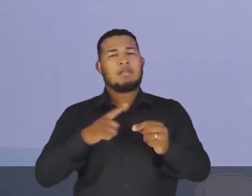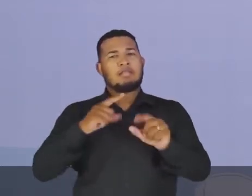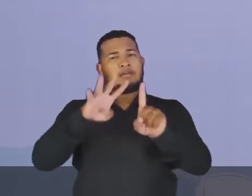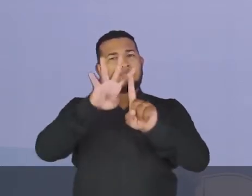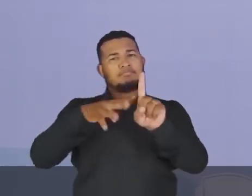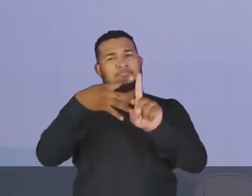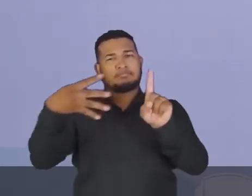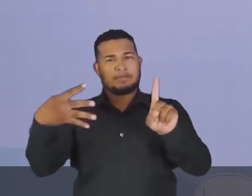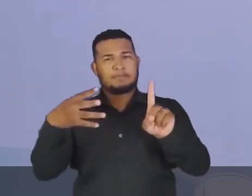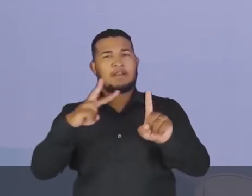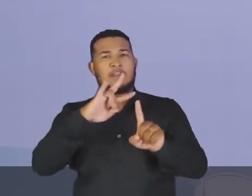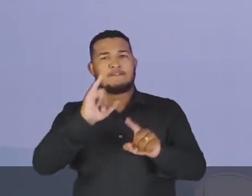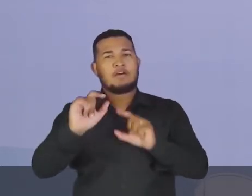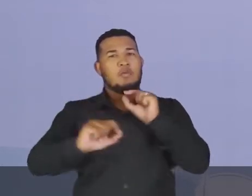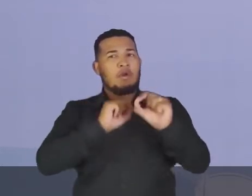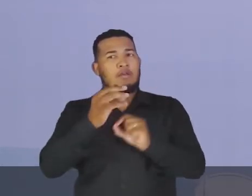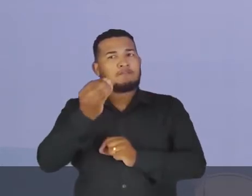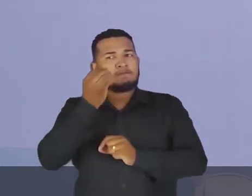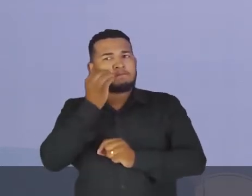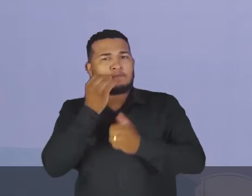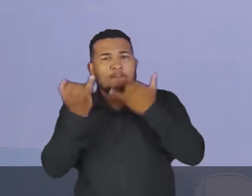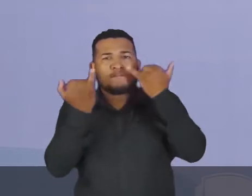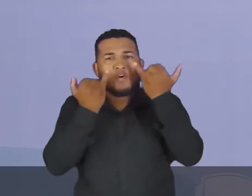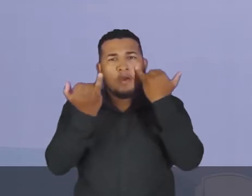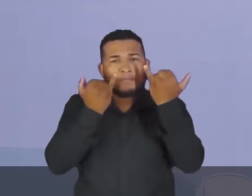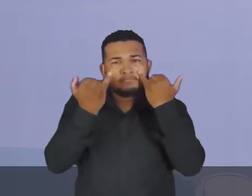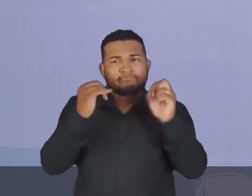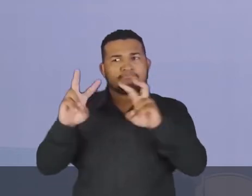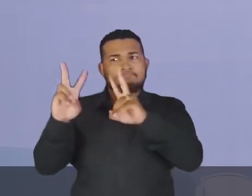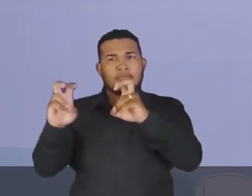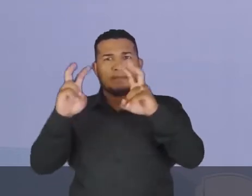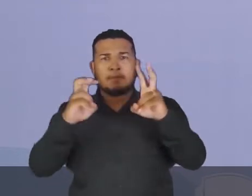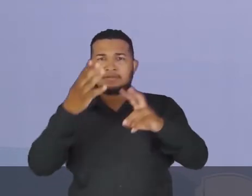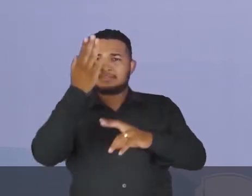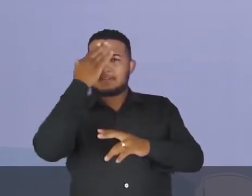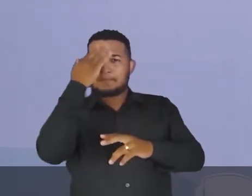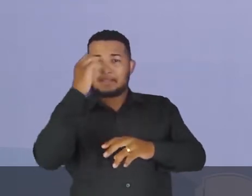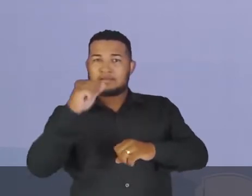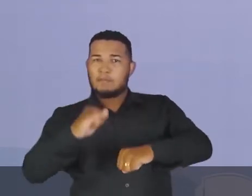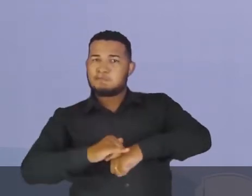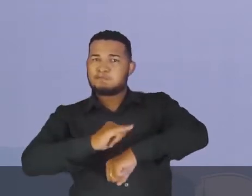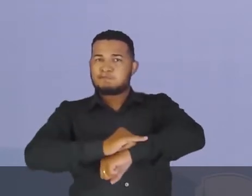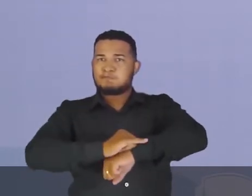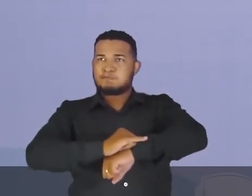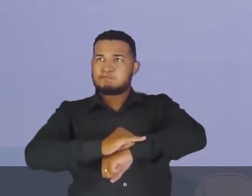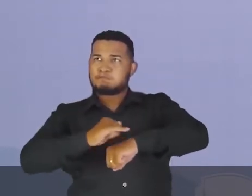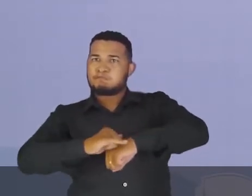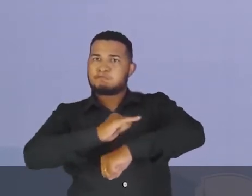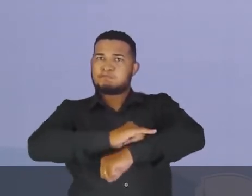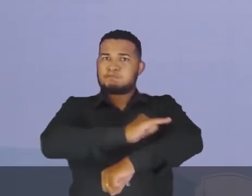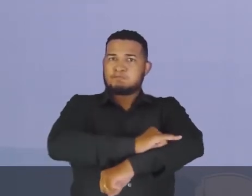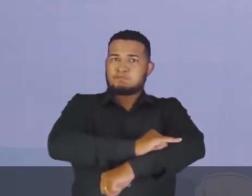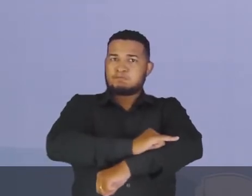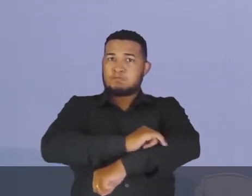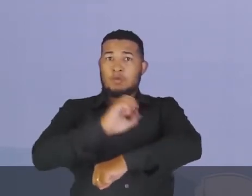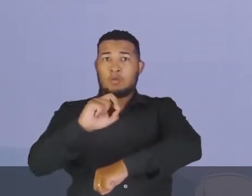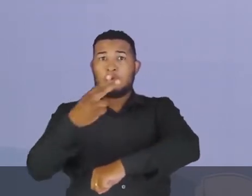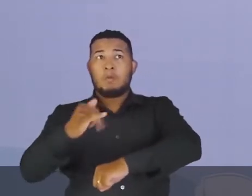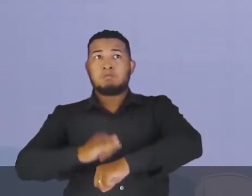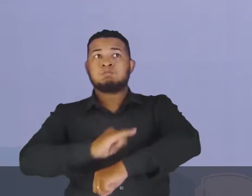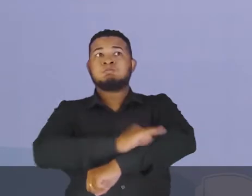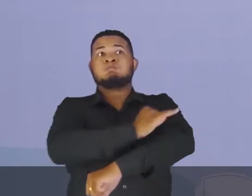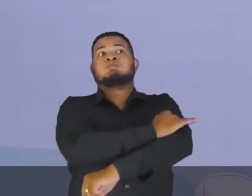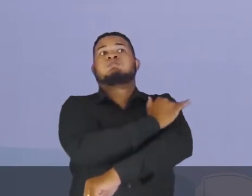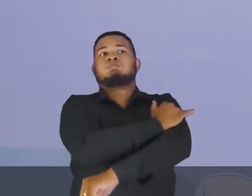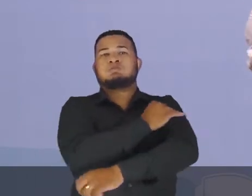você vai colocar esse dado e vai classificar se você está acima do peso ou está com peso normal.